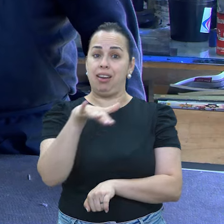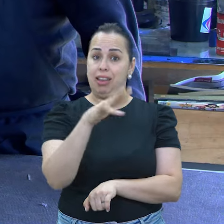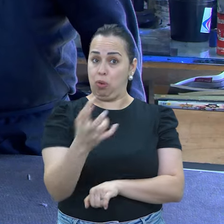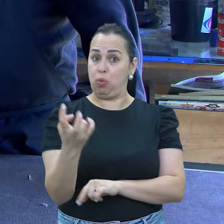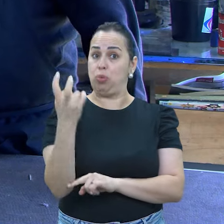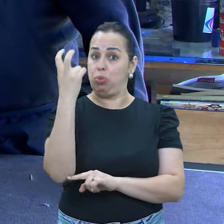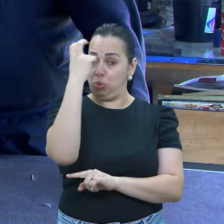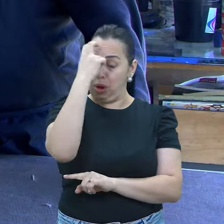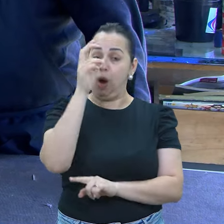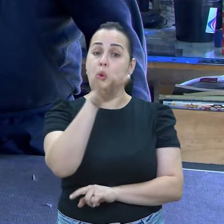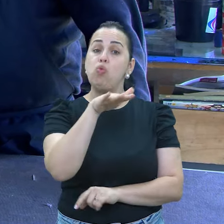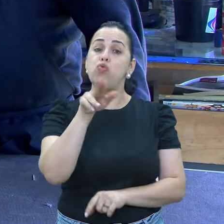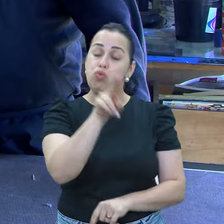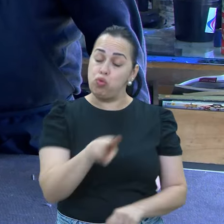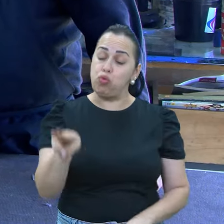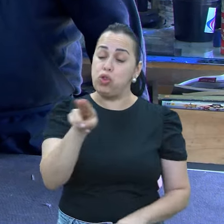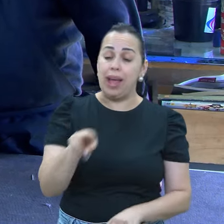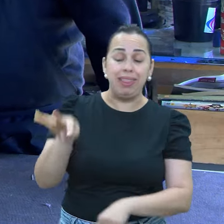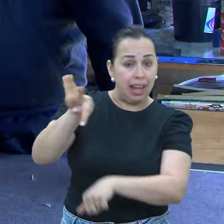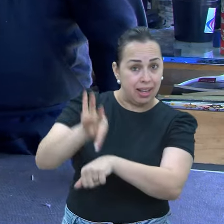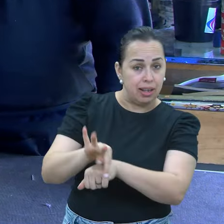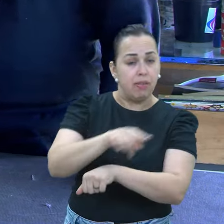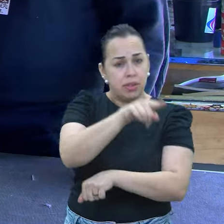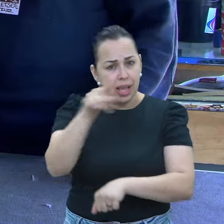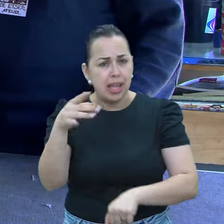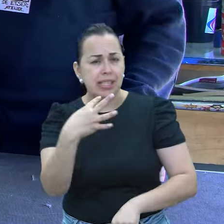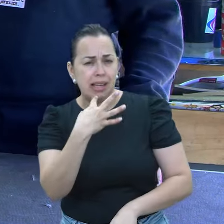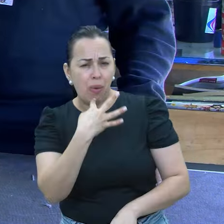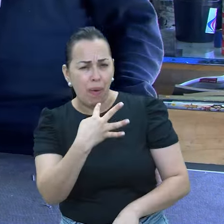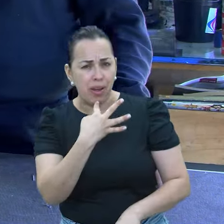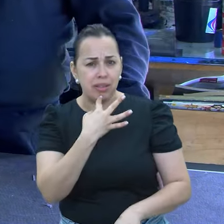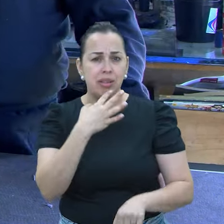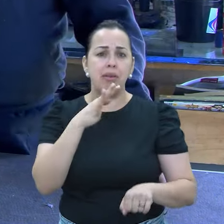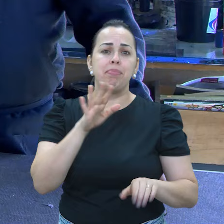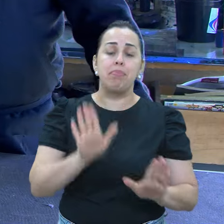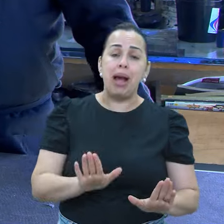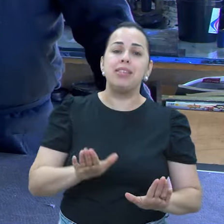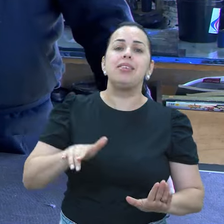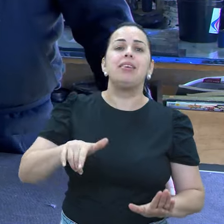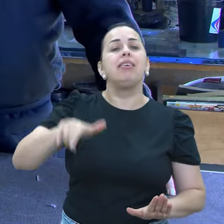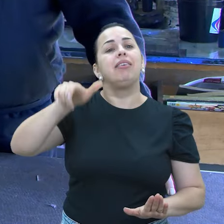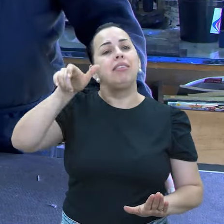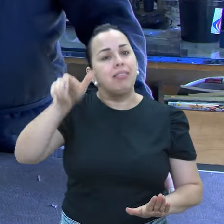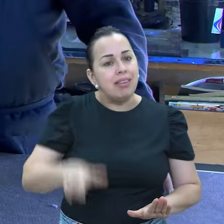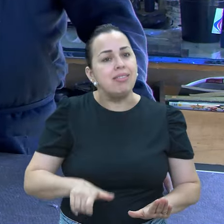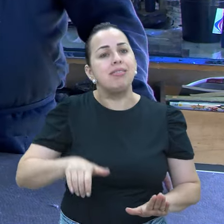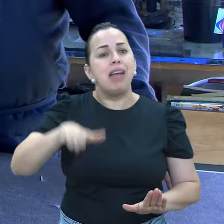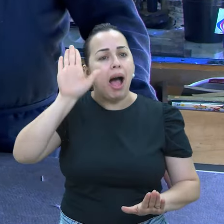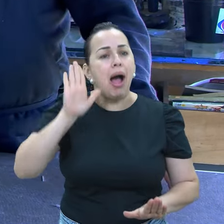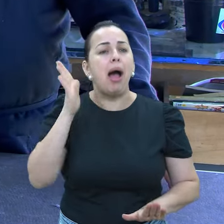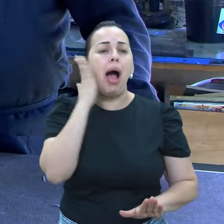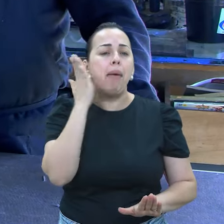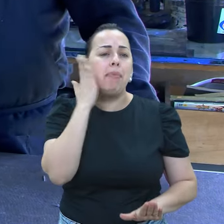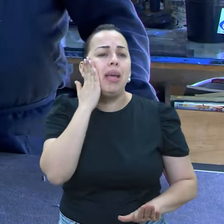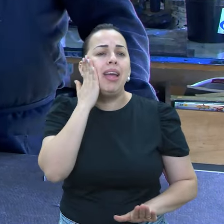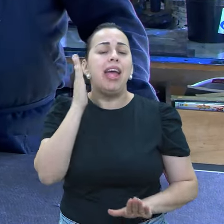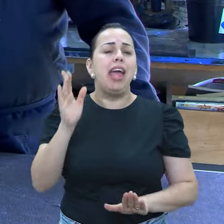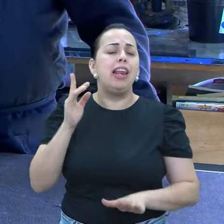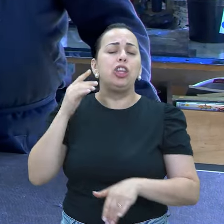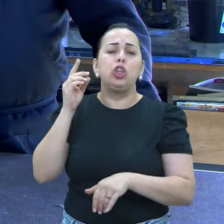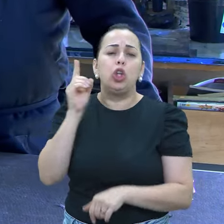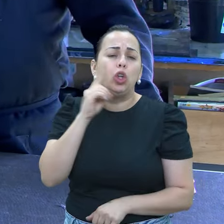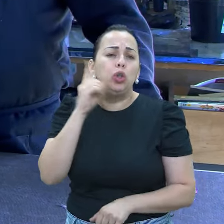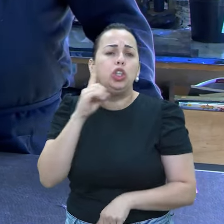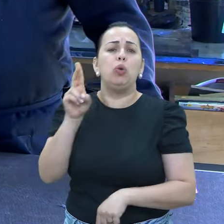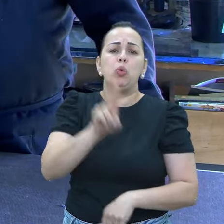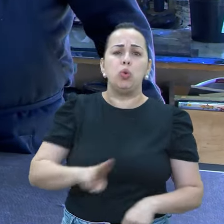artes. Então, se sabe muito a respeito dela, né? Mas quem sabe mesmo é quem tá ali acompanhando esse método todos os dias, como o Fábio,